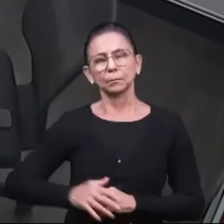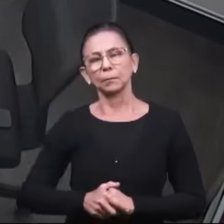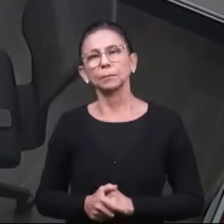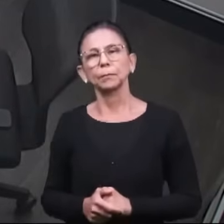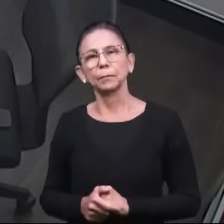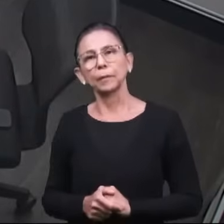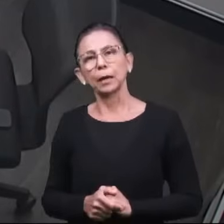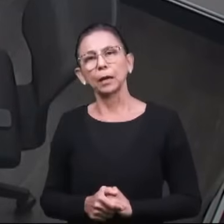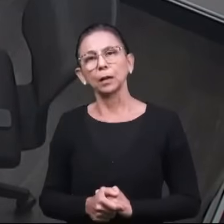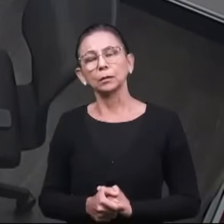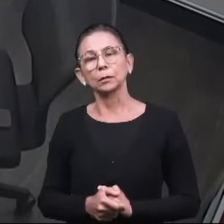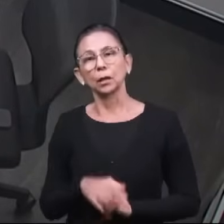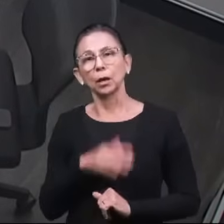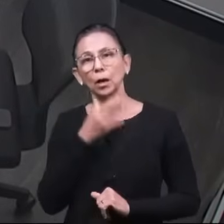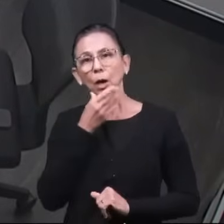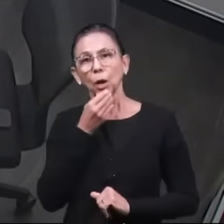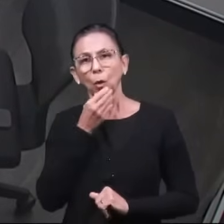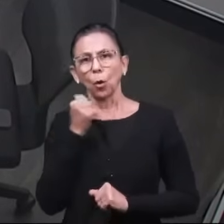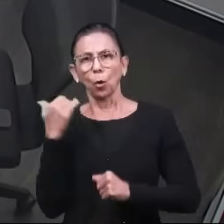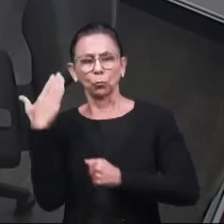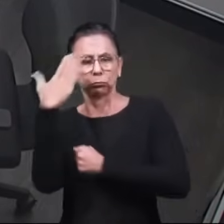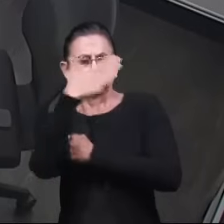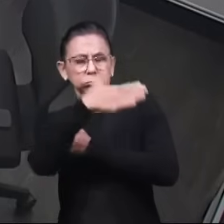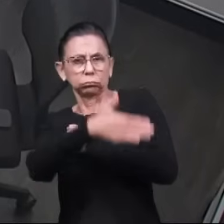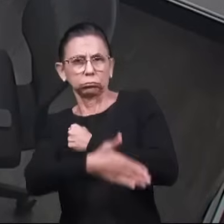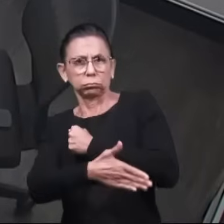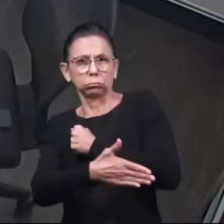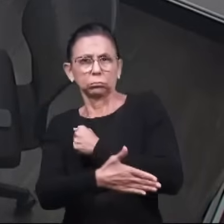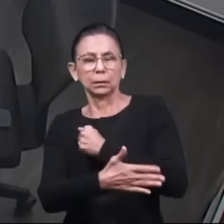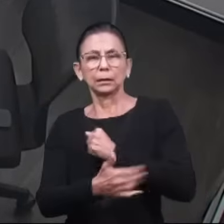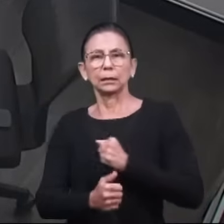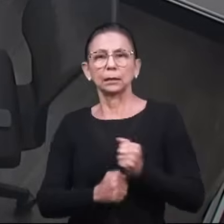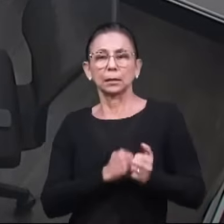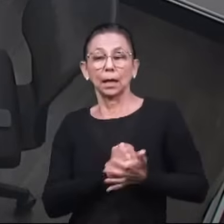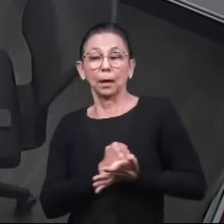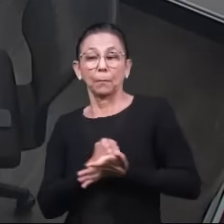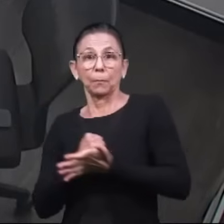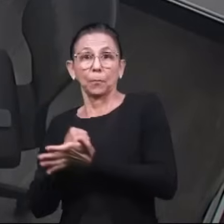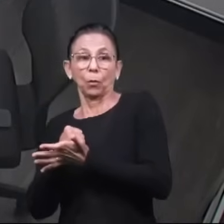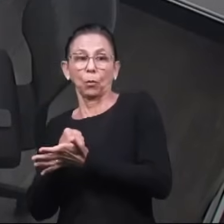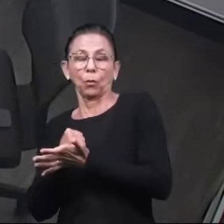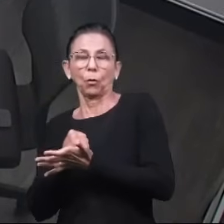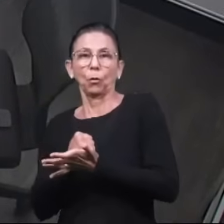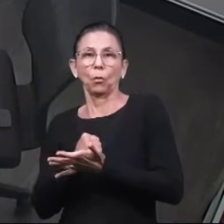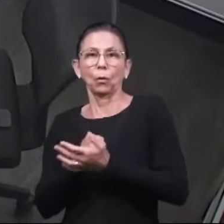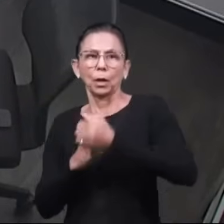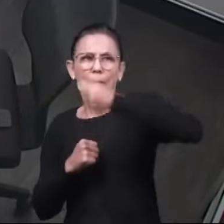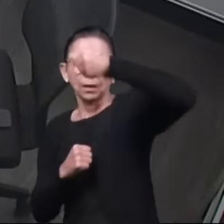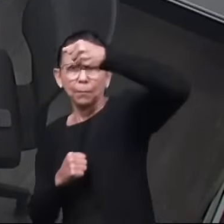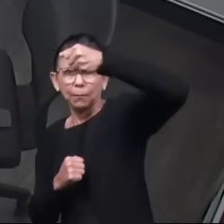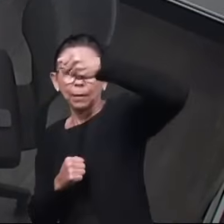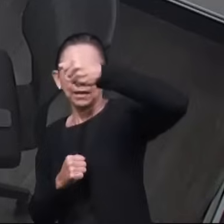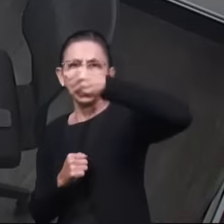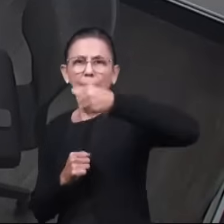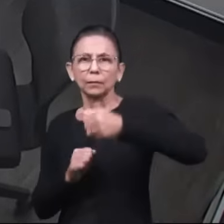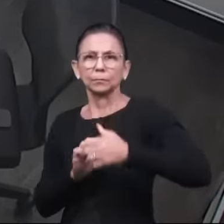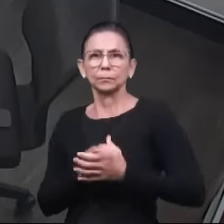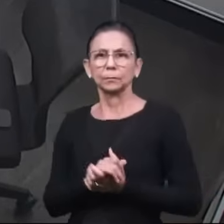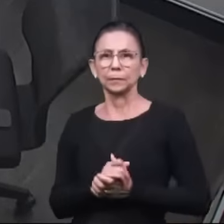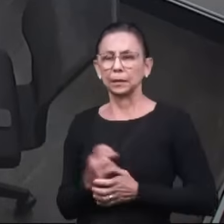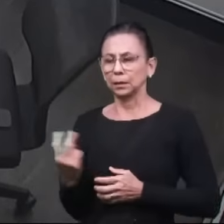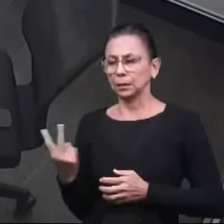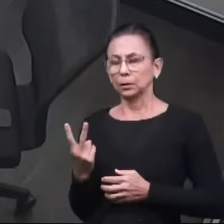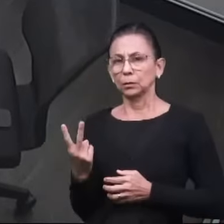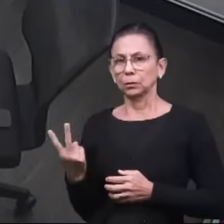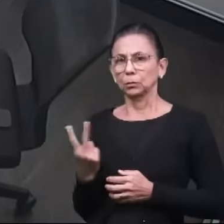Aparentemente o escudeiro era um coadjuvante. Ele estava ali, ele ficava protegendo com escudo para que o